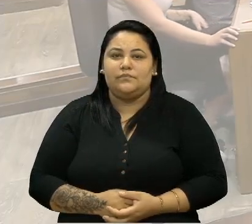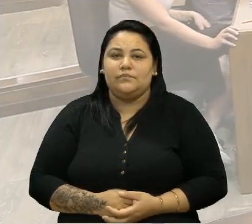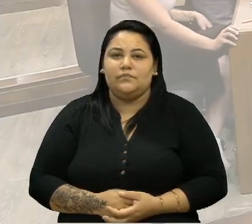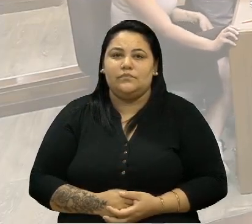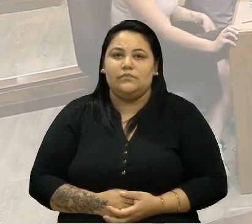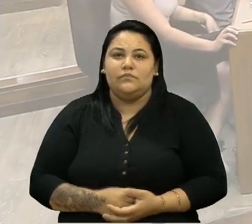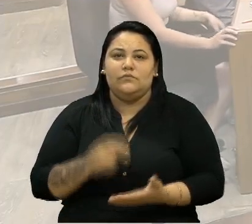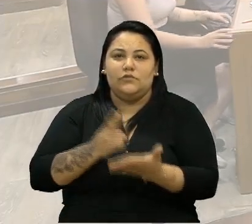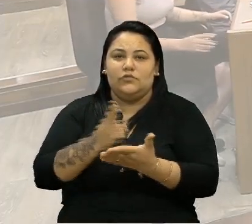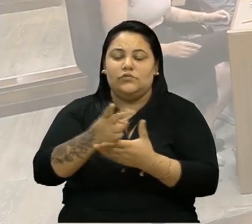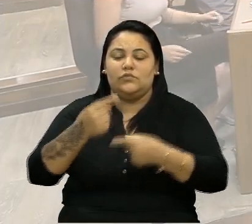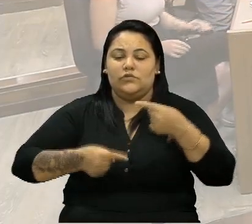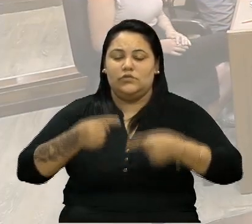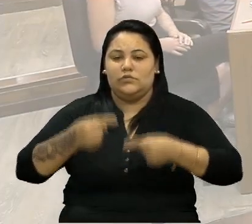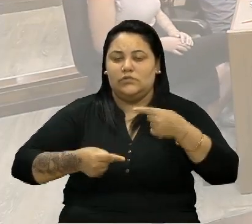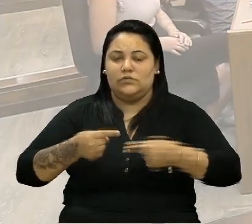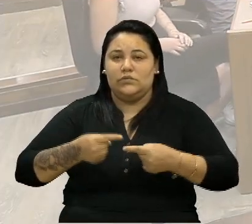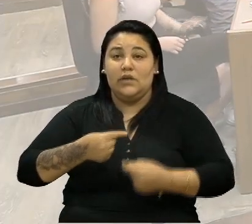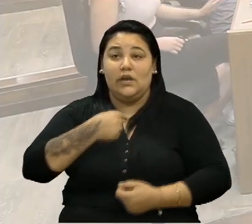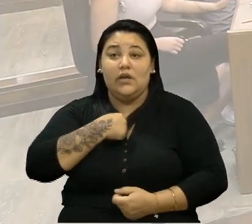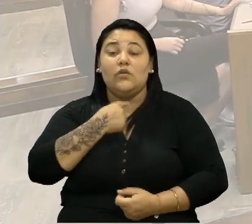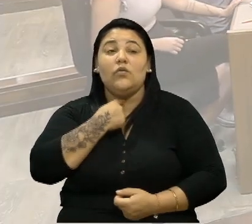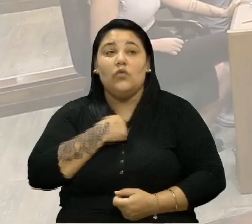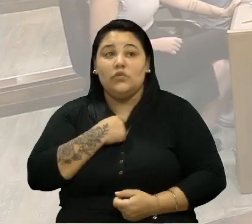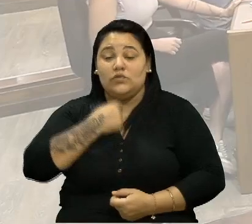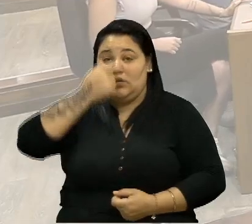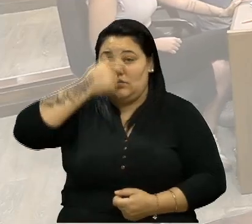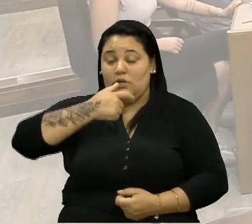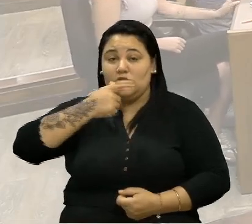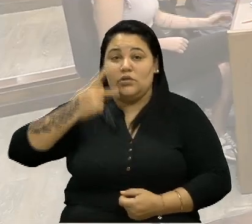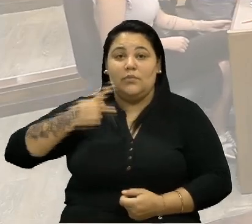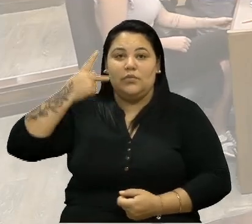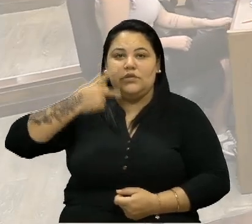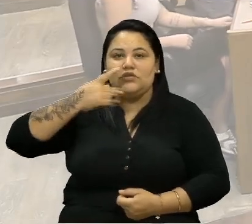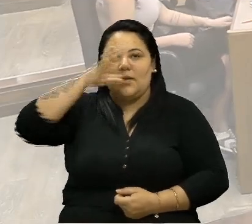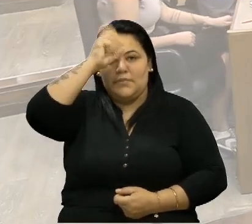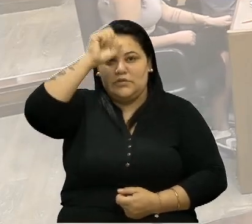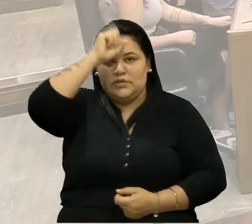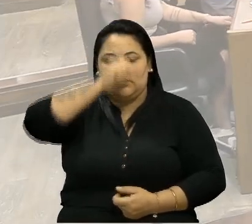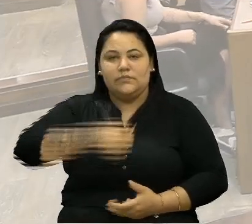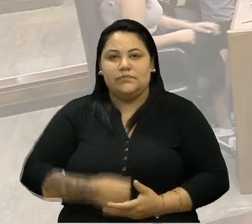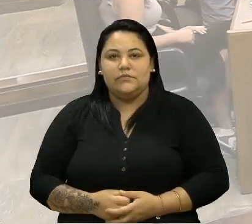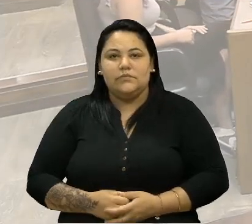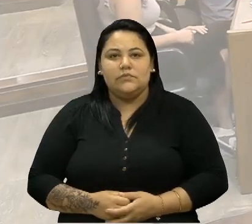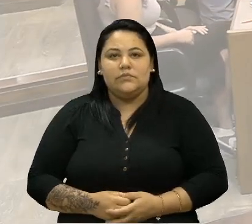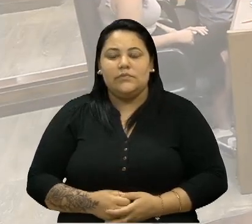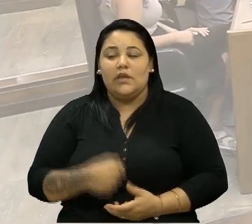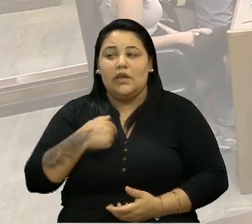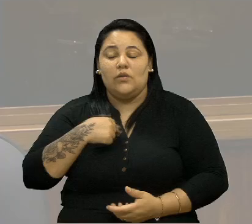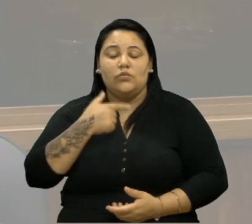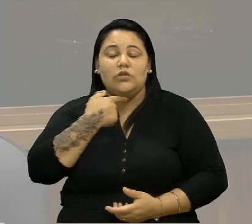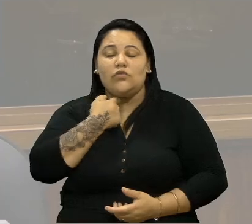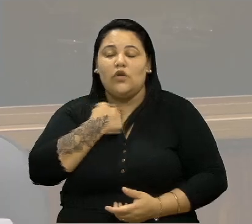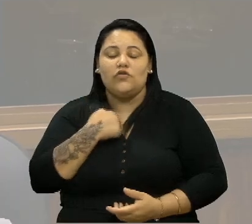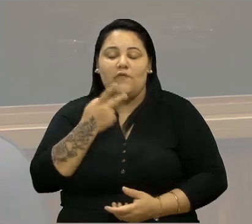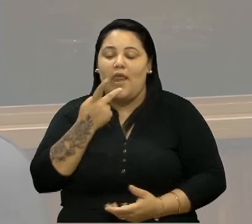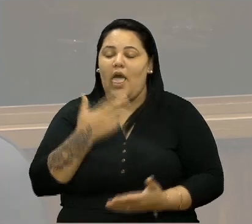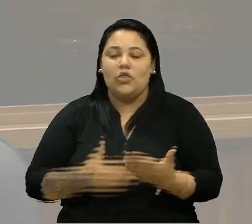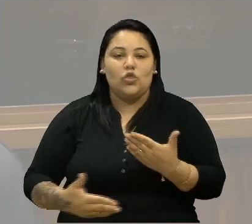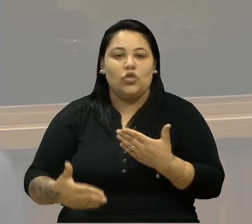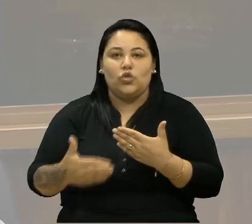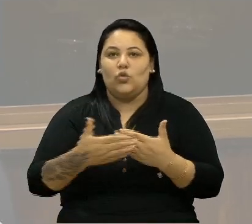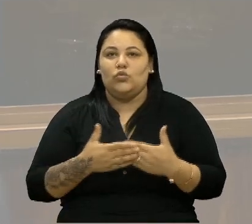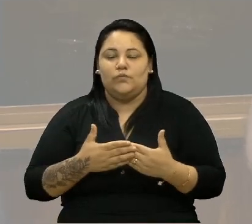na discussão. Eu gosto e acho que a política é um aprendizado. Eu não gosto de generalizar. Eu não